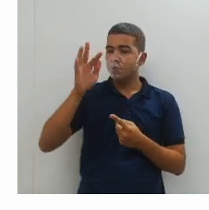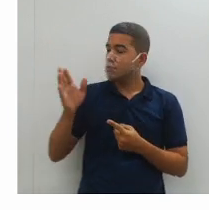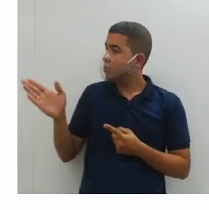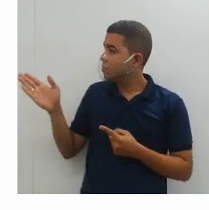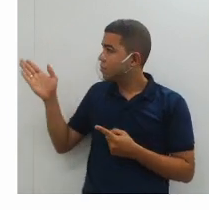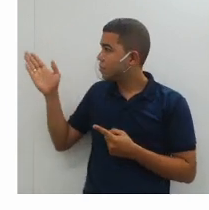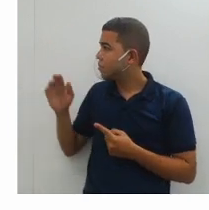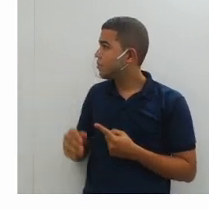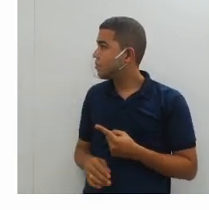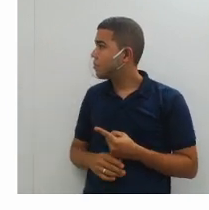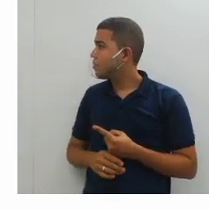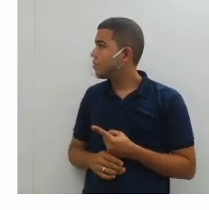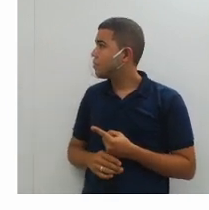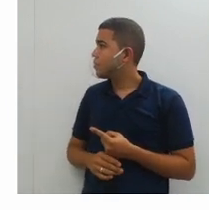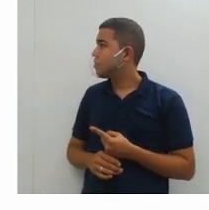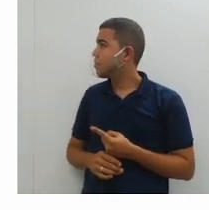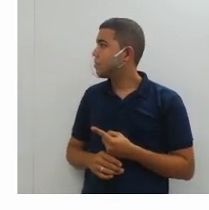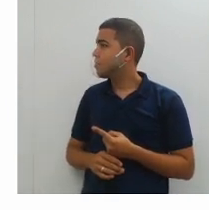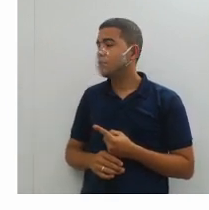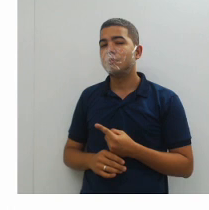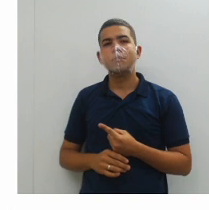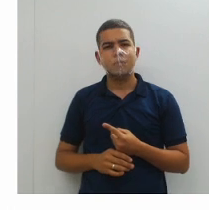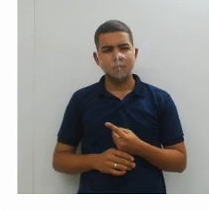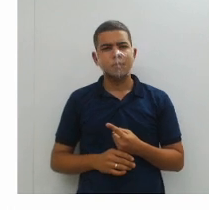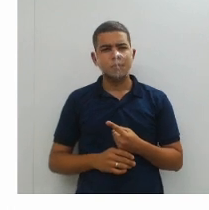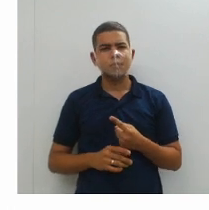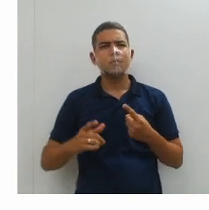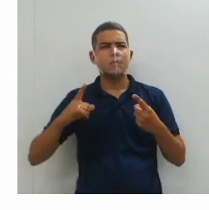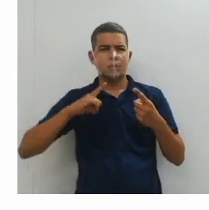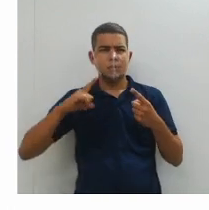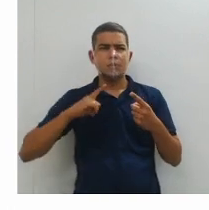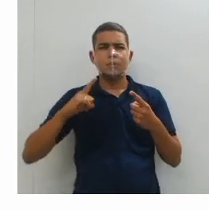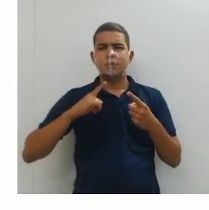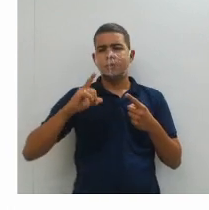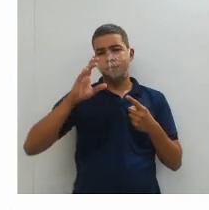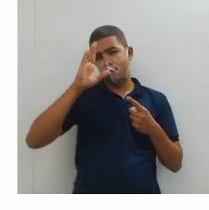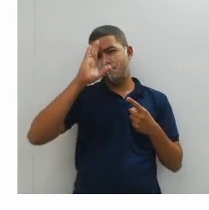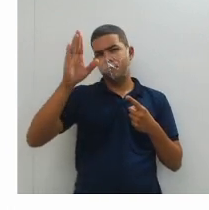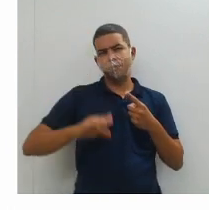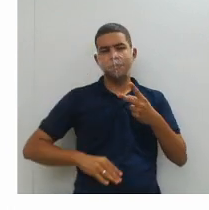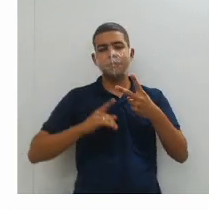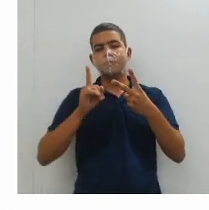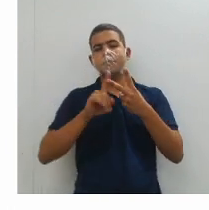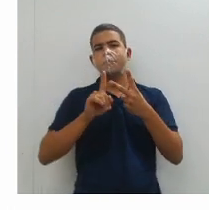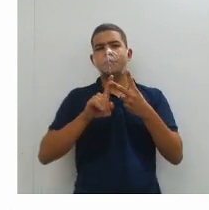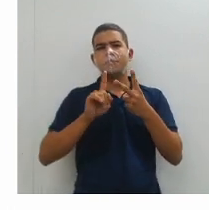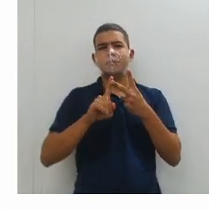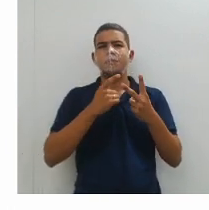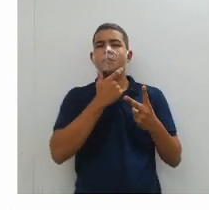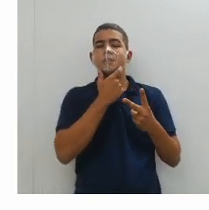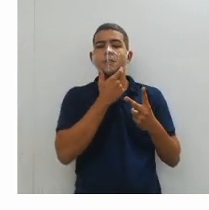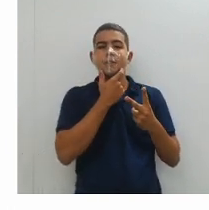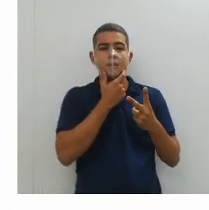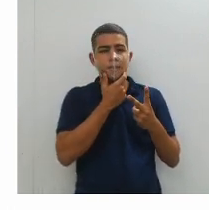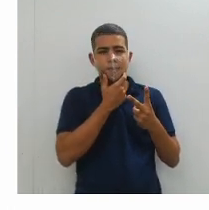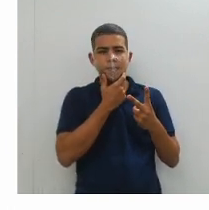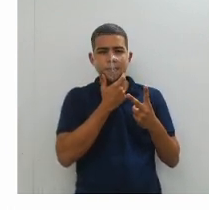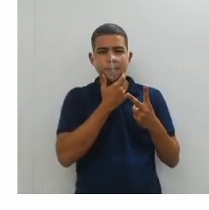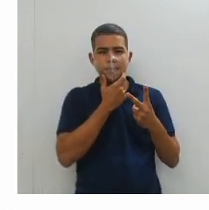Voltaire, Montesquieu, D'Alembert vão se destacar. A segunda corrente,